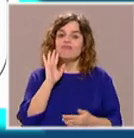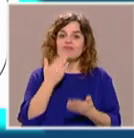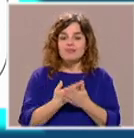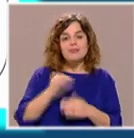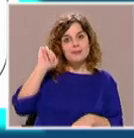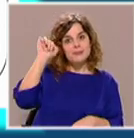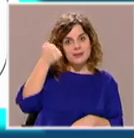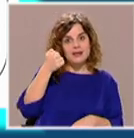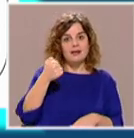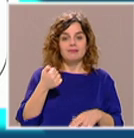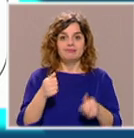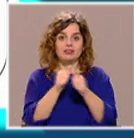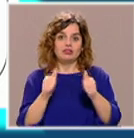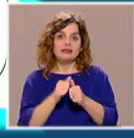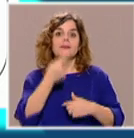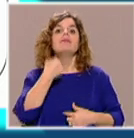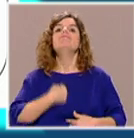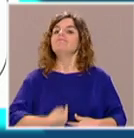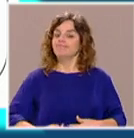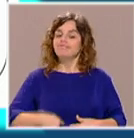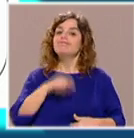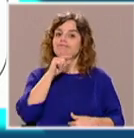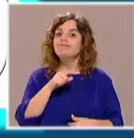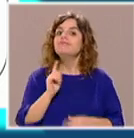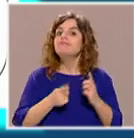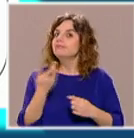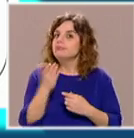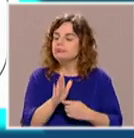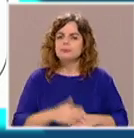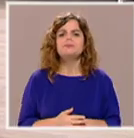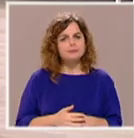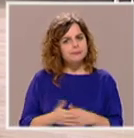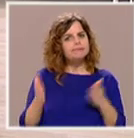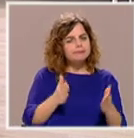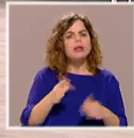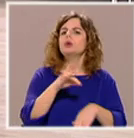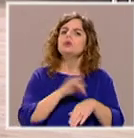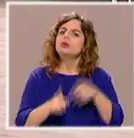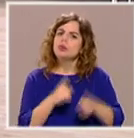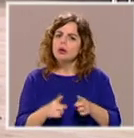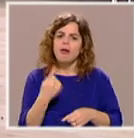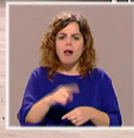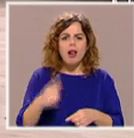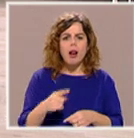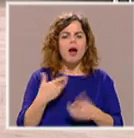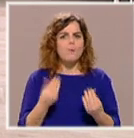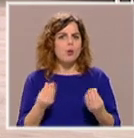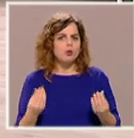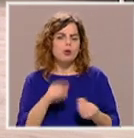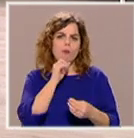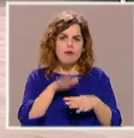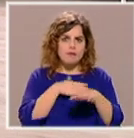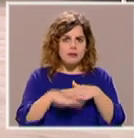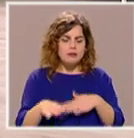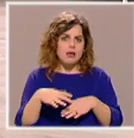do sistema digestivo. Então, muito bem, como a Marta disse, vamos então ver que doenças podem afetar o sistema digestivo. Existem várias ações que nós podemos fazer